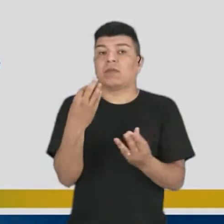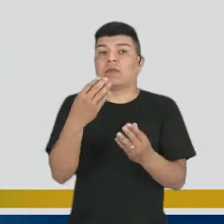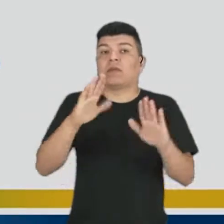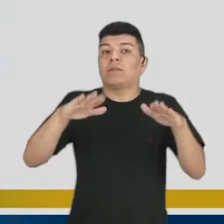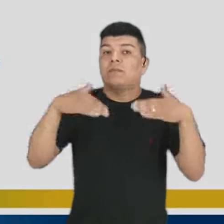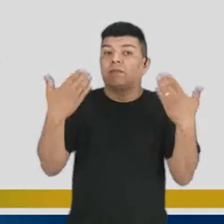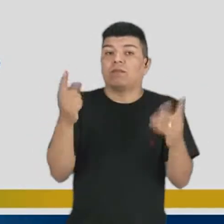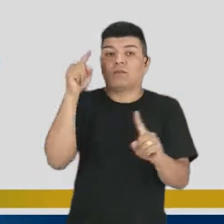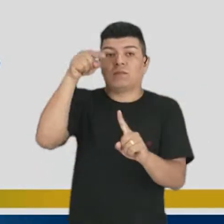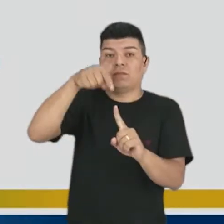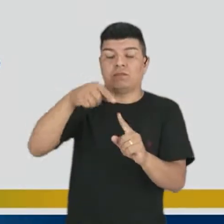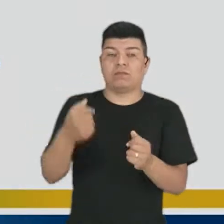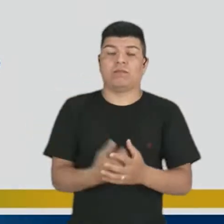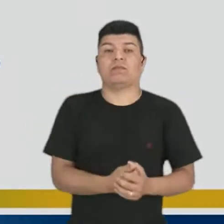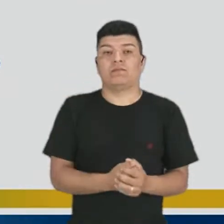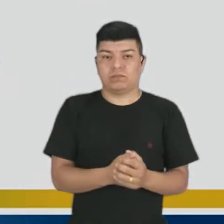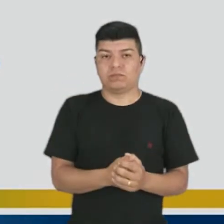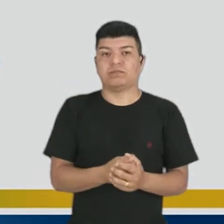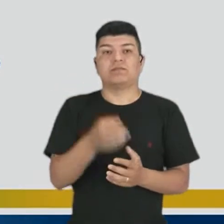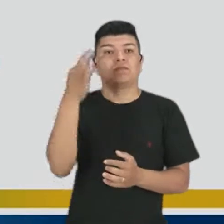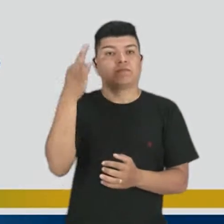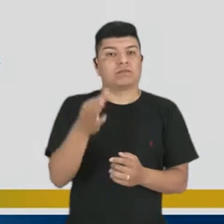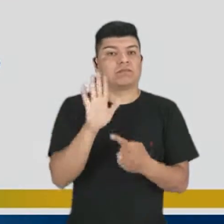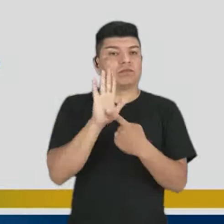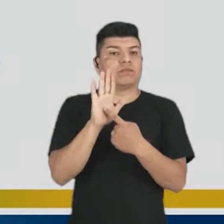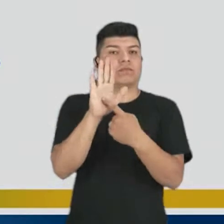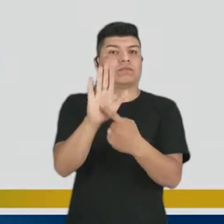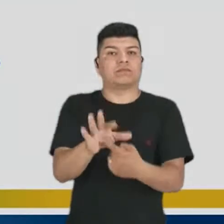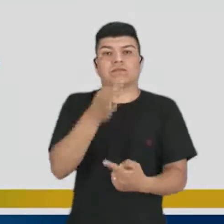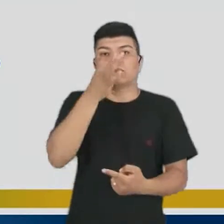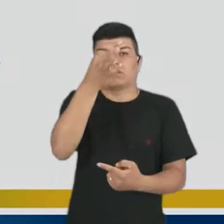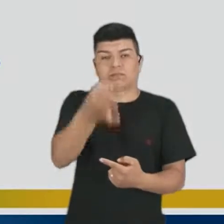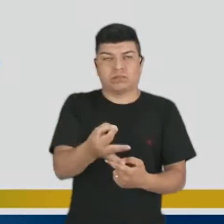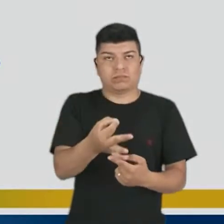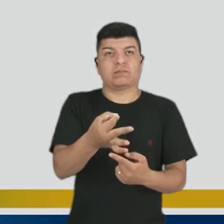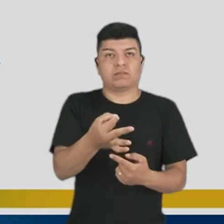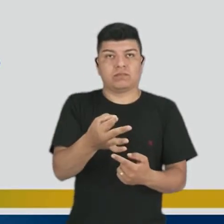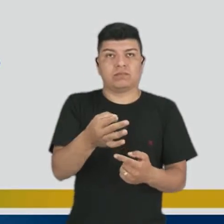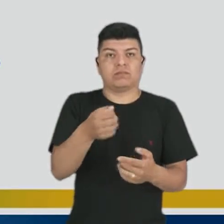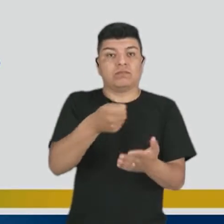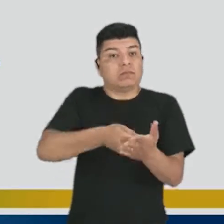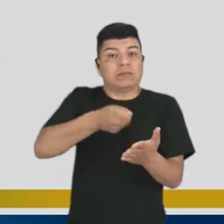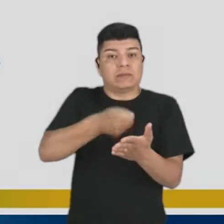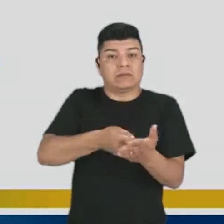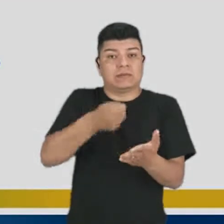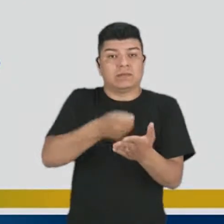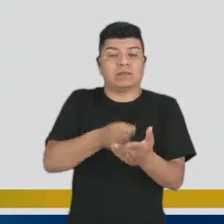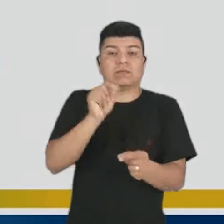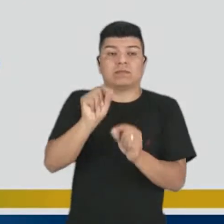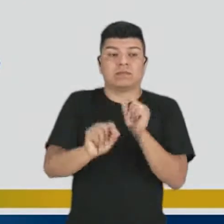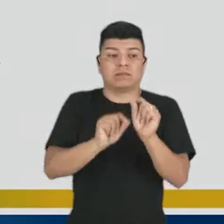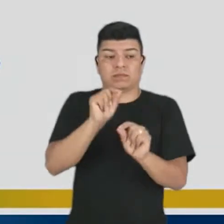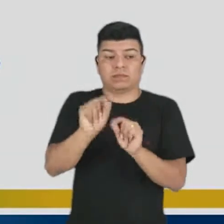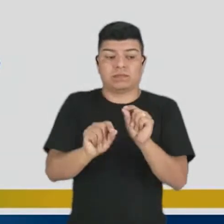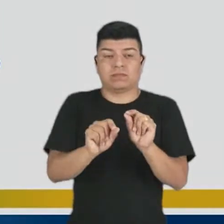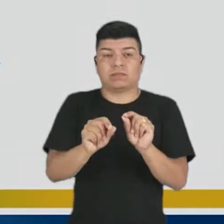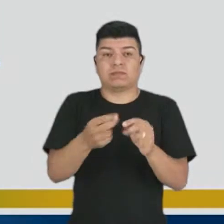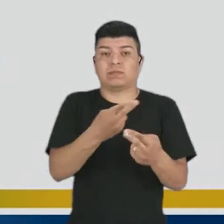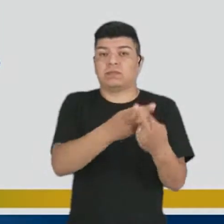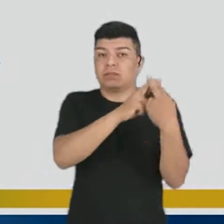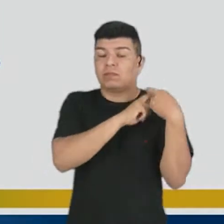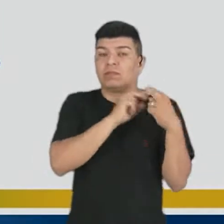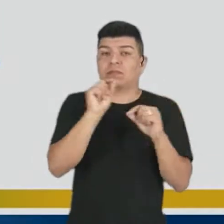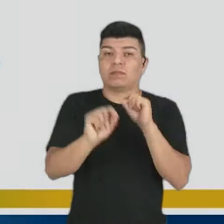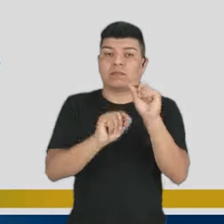o objetivo desse gênero? É justamente apresentar opiniões, defender um ponto de vista a respeito